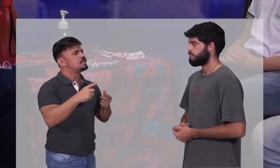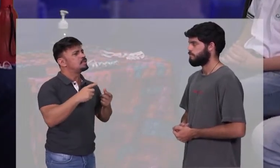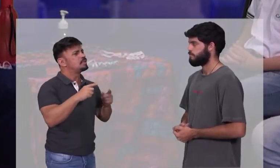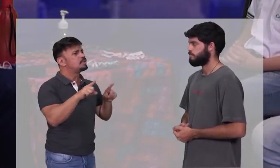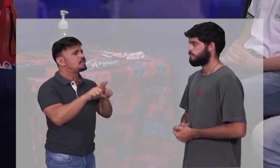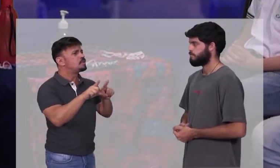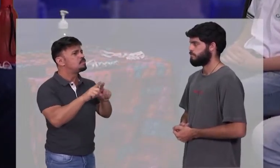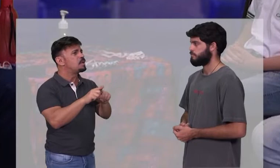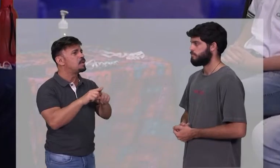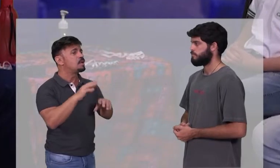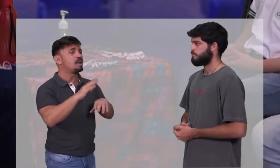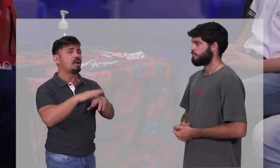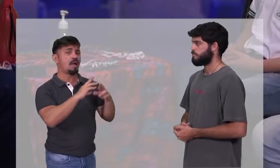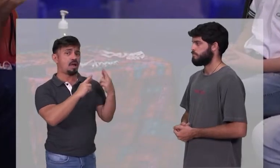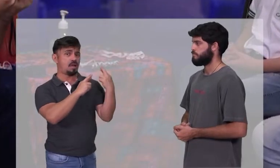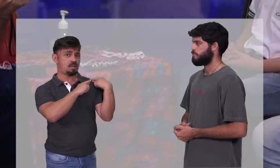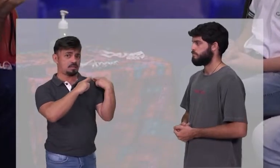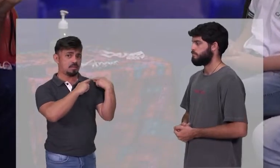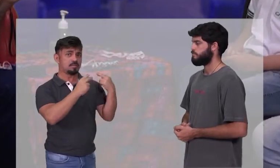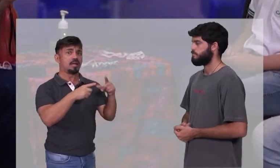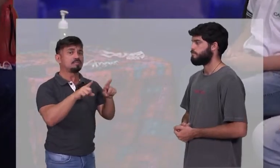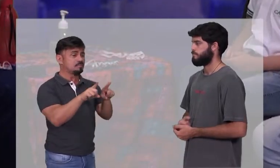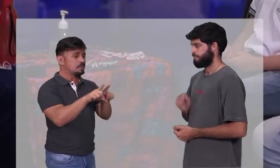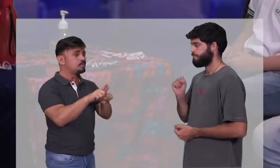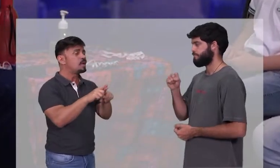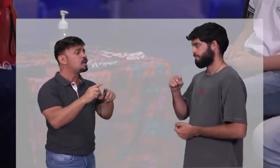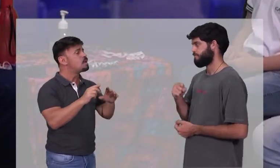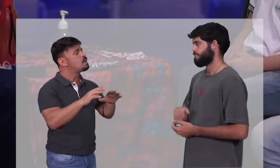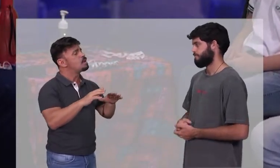pouquinho sobre responsabilidade, né? É.